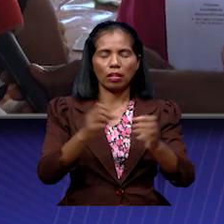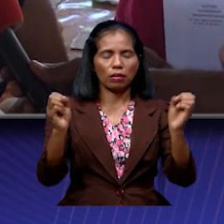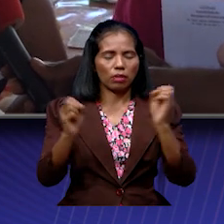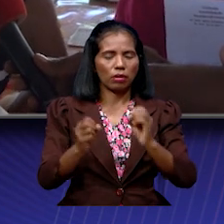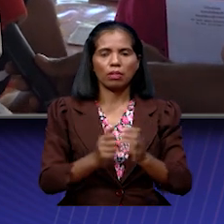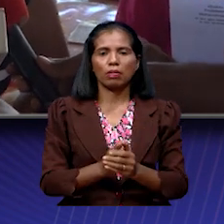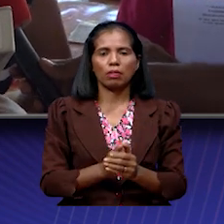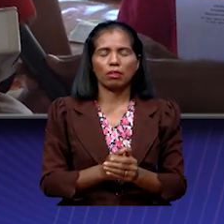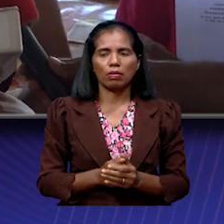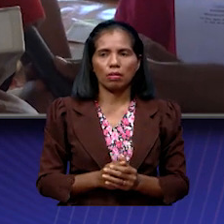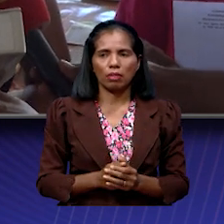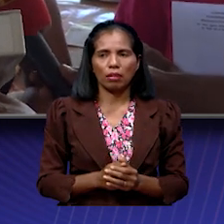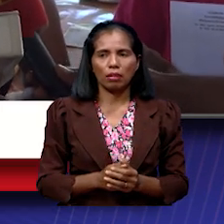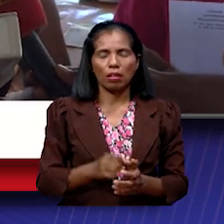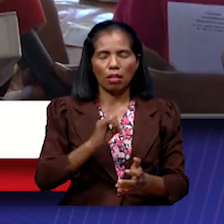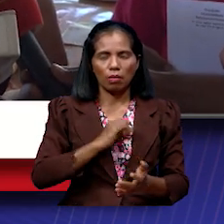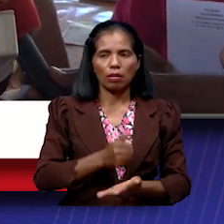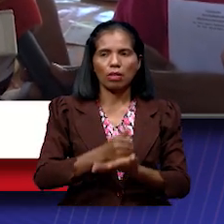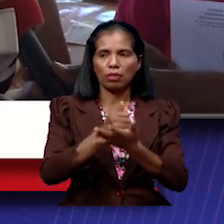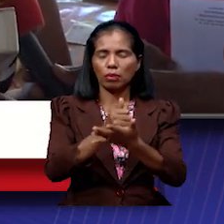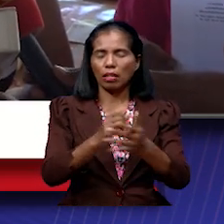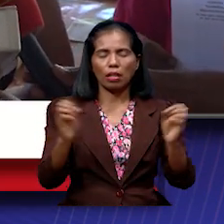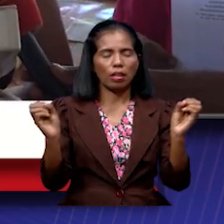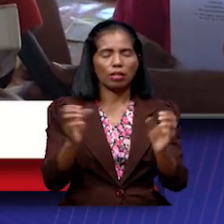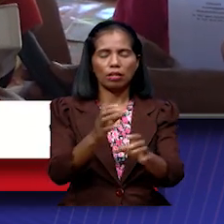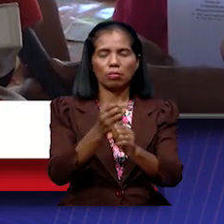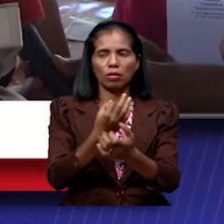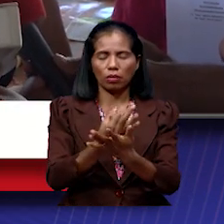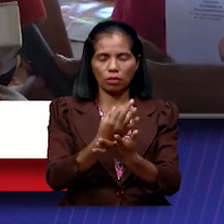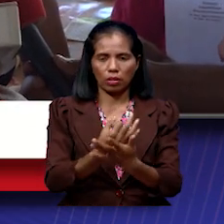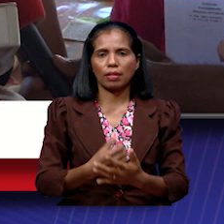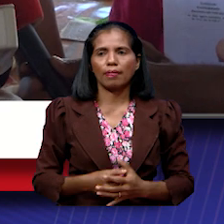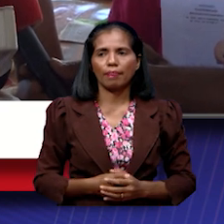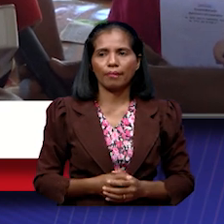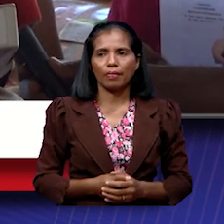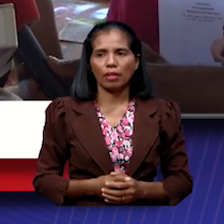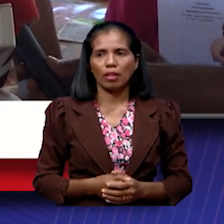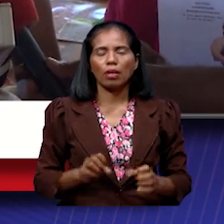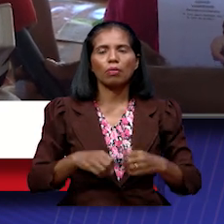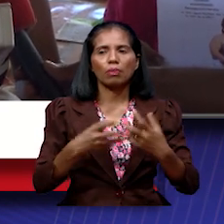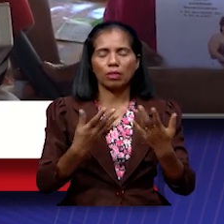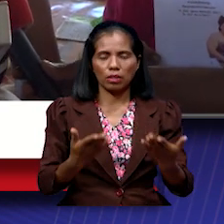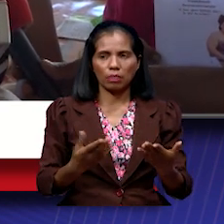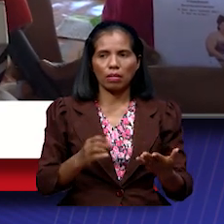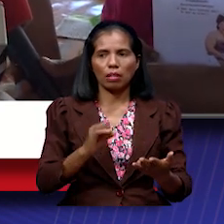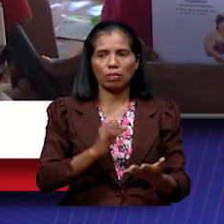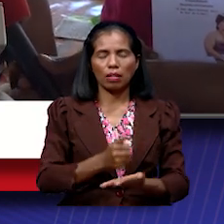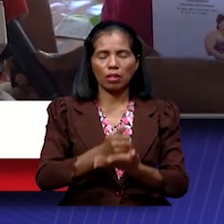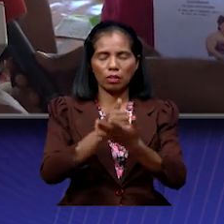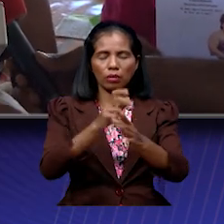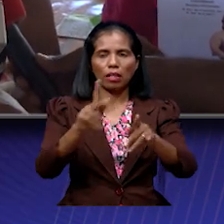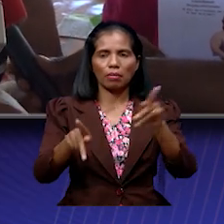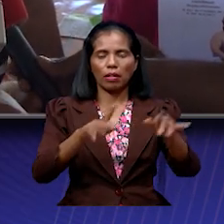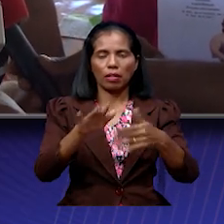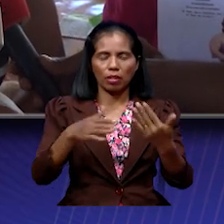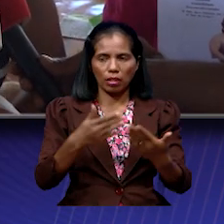yeah? Hamai servi sem simo salário, yeah? Hamai o insama atu servi povo de ne, nebe que